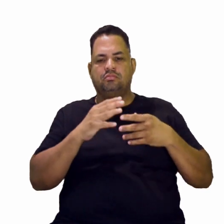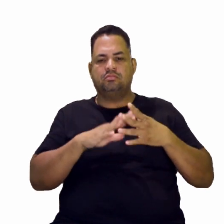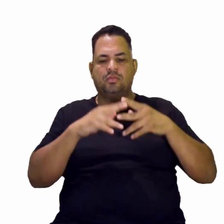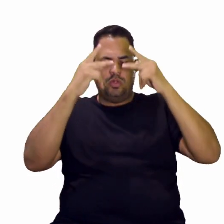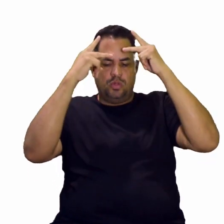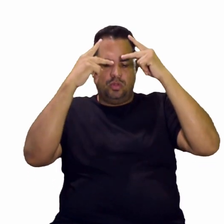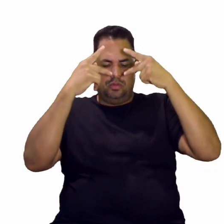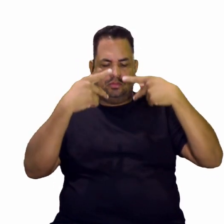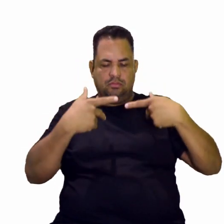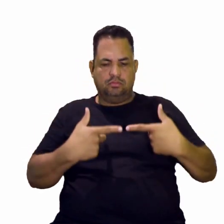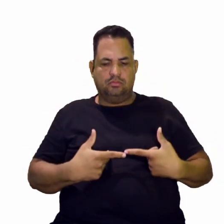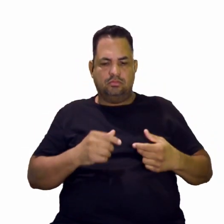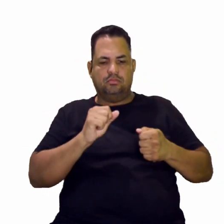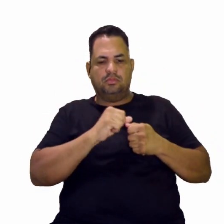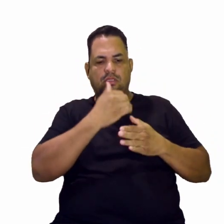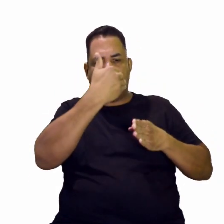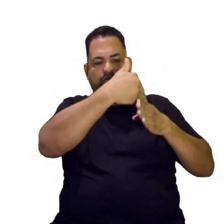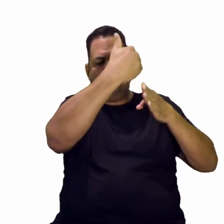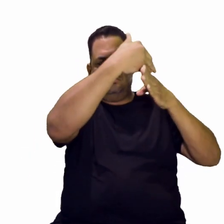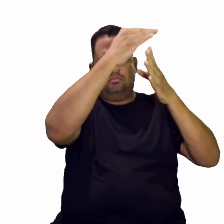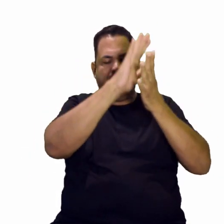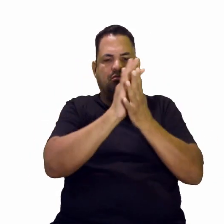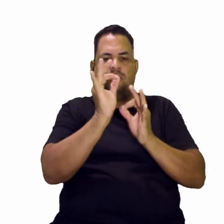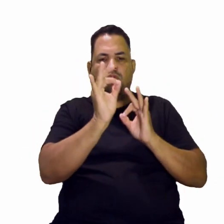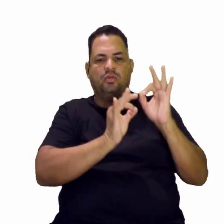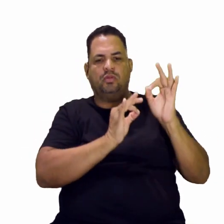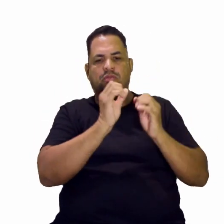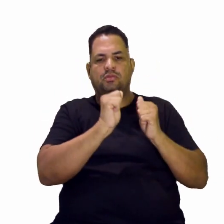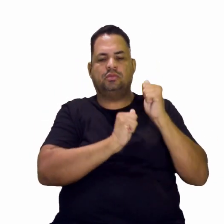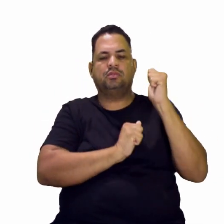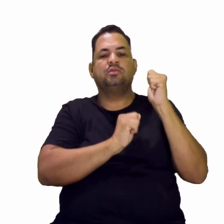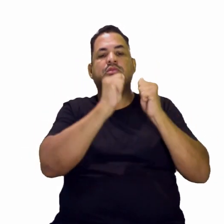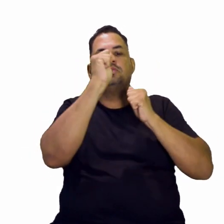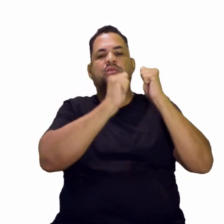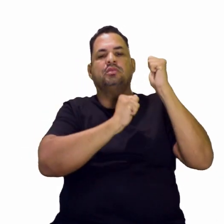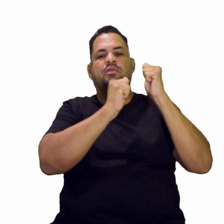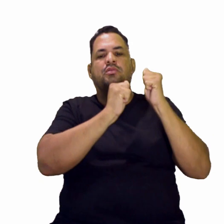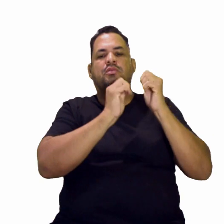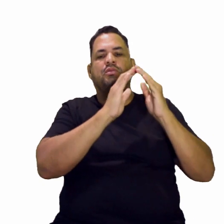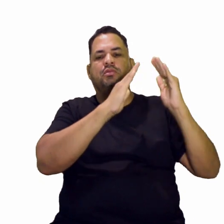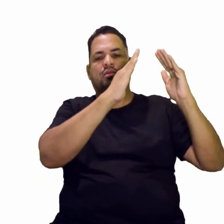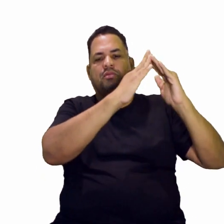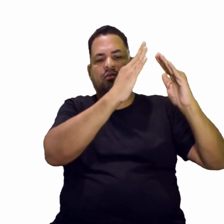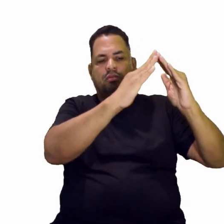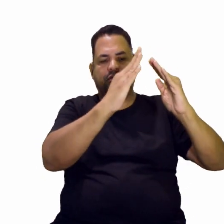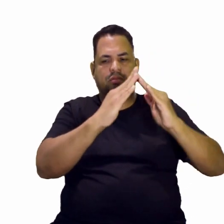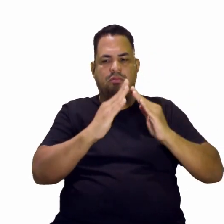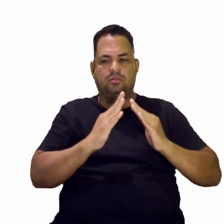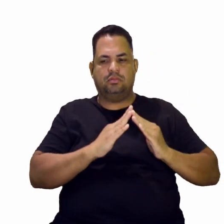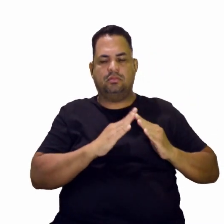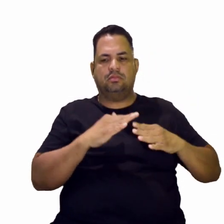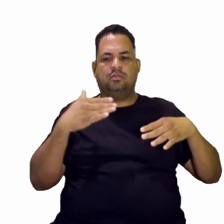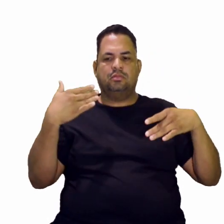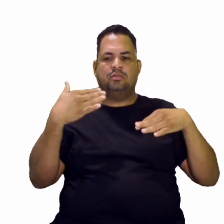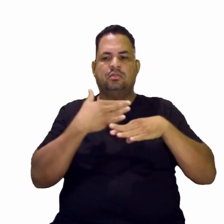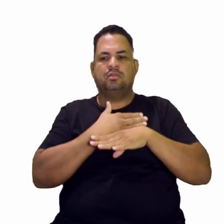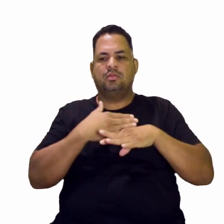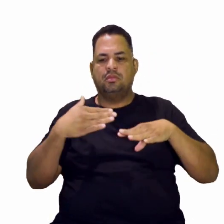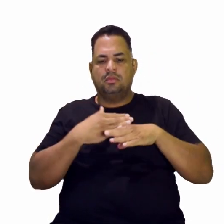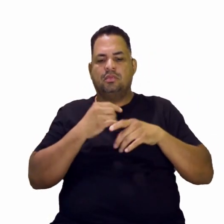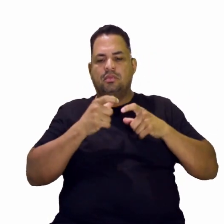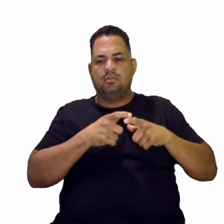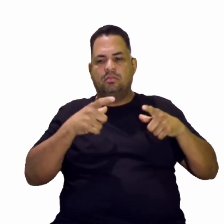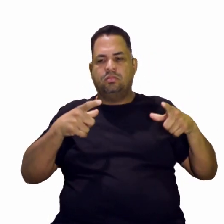para suas construções, indústrias, condomínios, a cidade ela vai sempre se